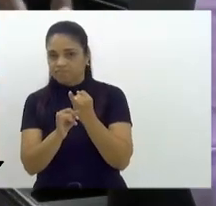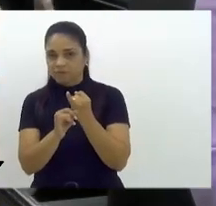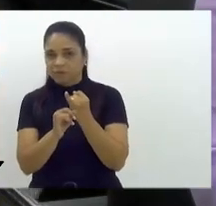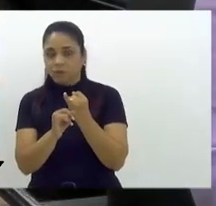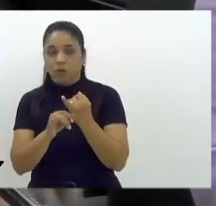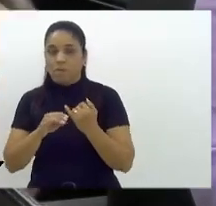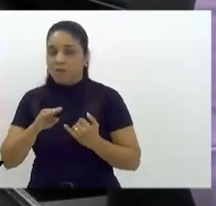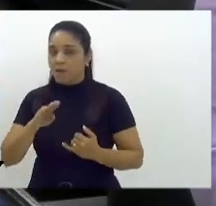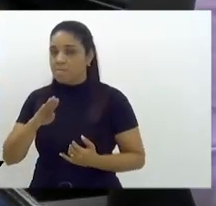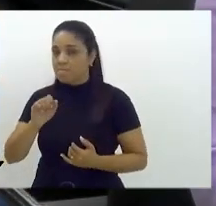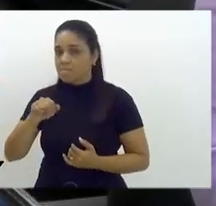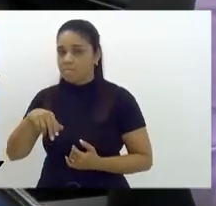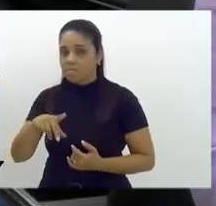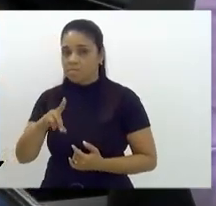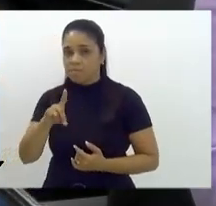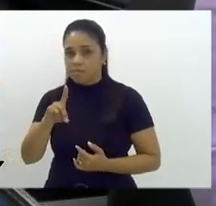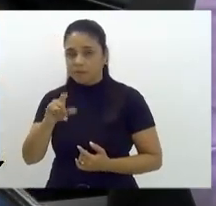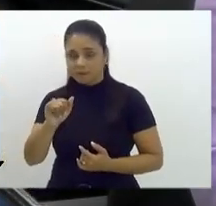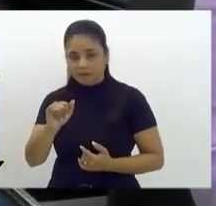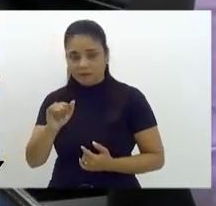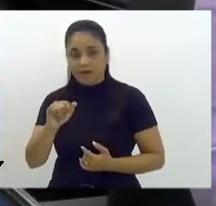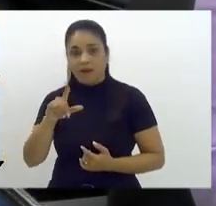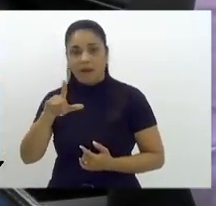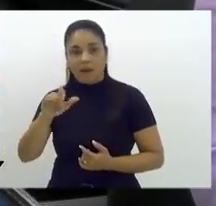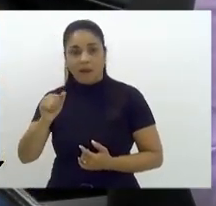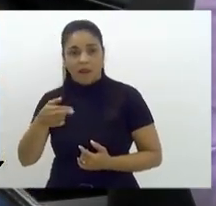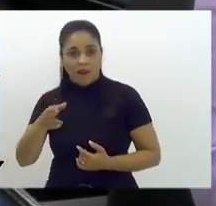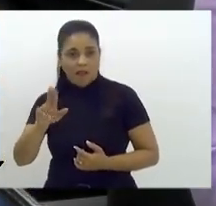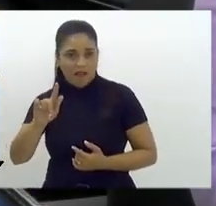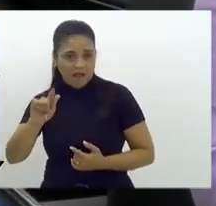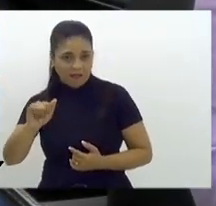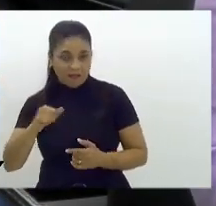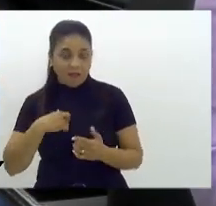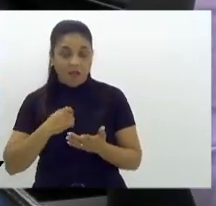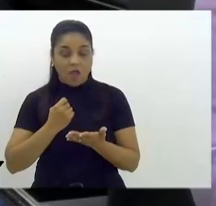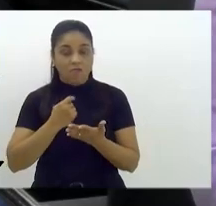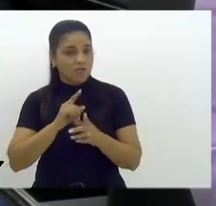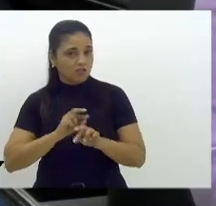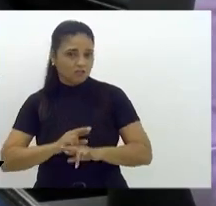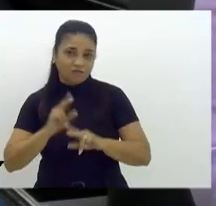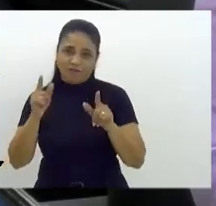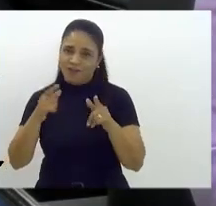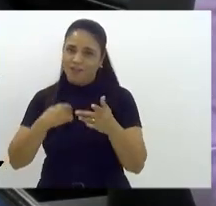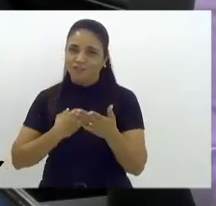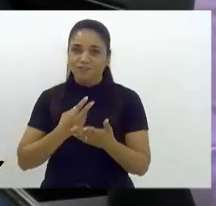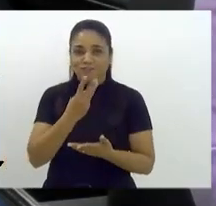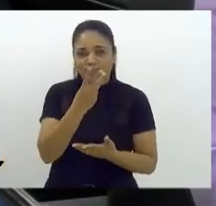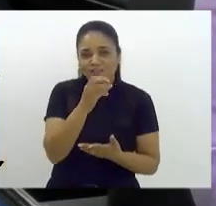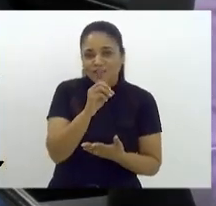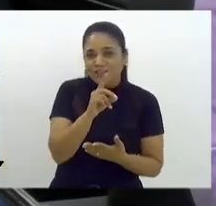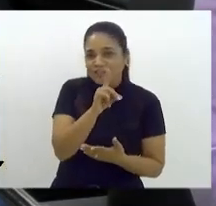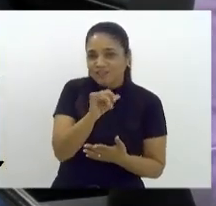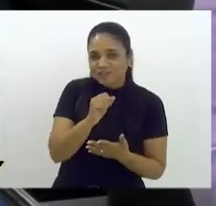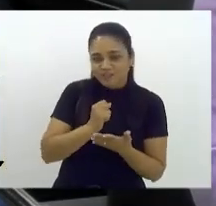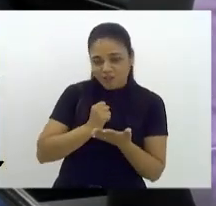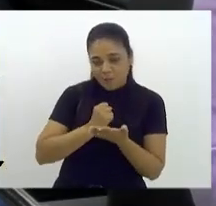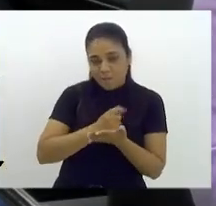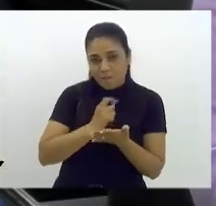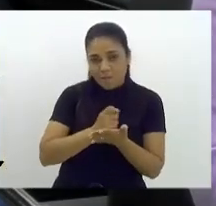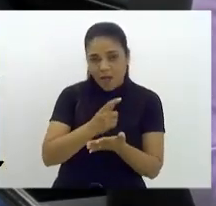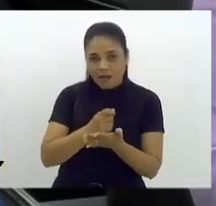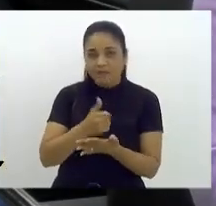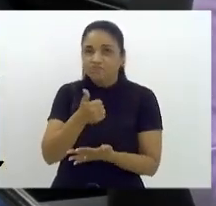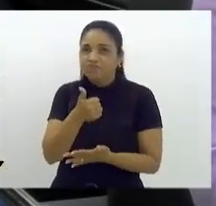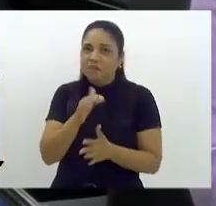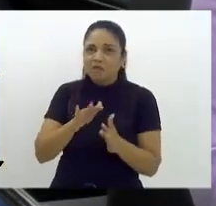larga mas sim pelo pacote de dados pacotes de dados contratados para 30 dias que na média duram 18 dias